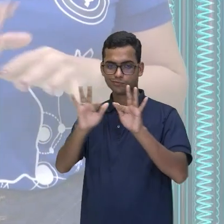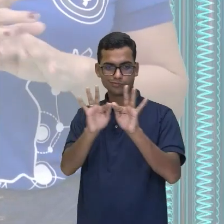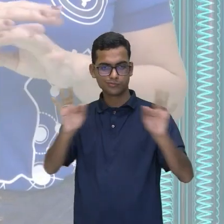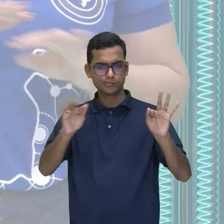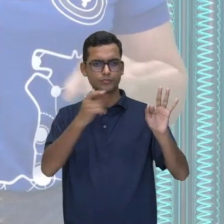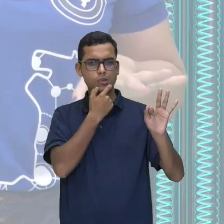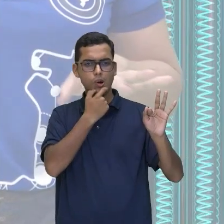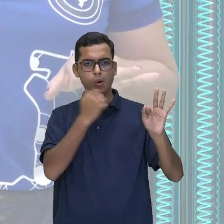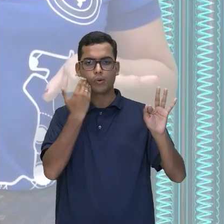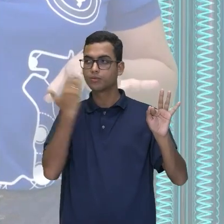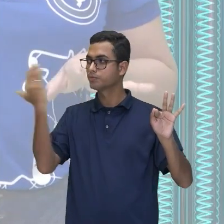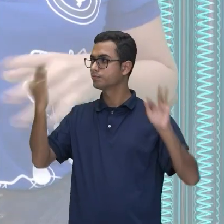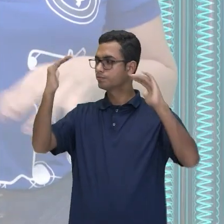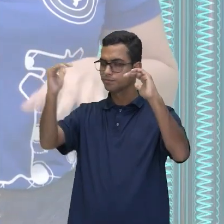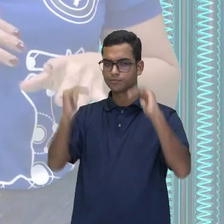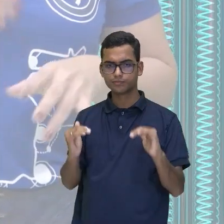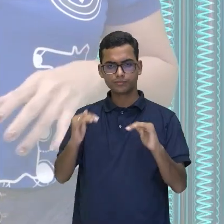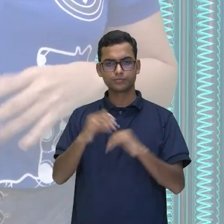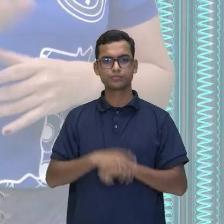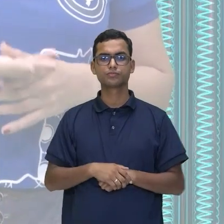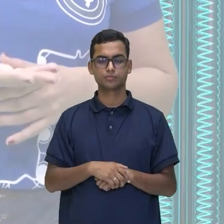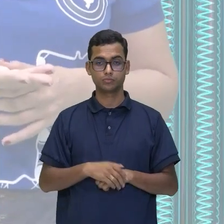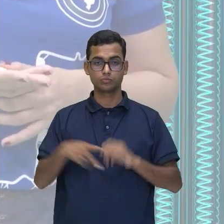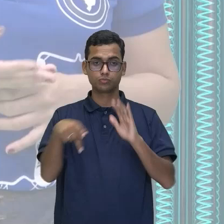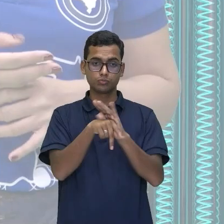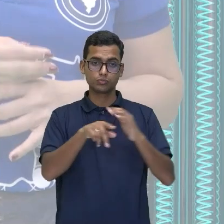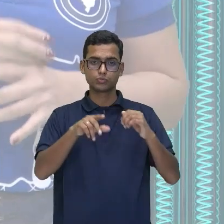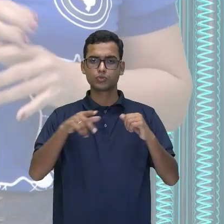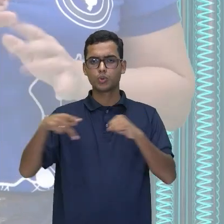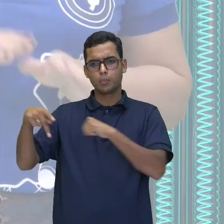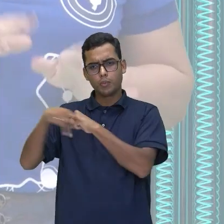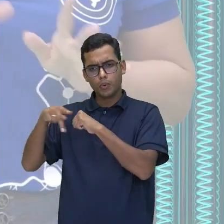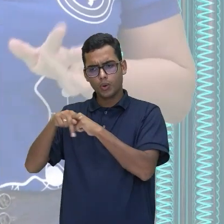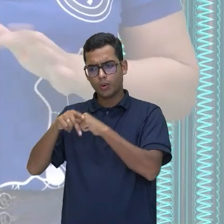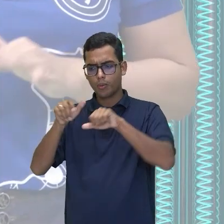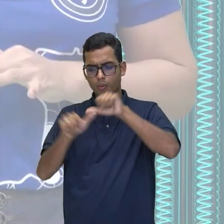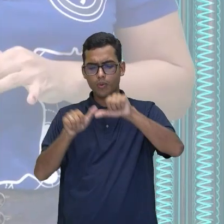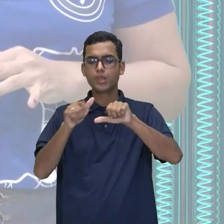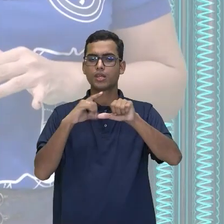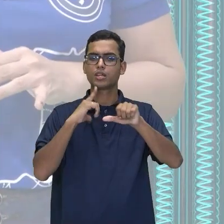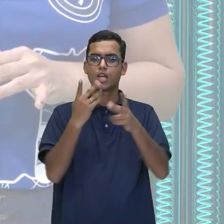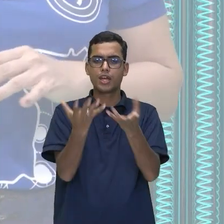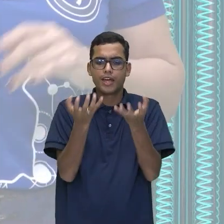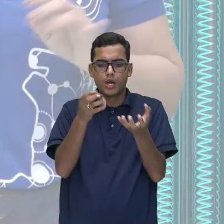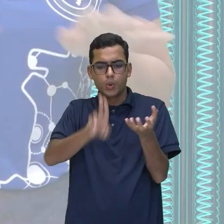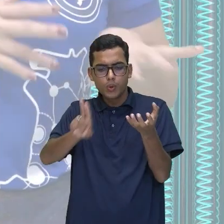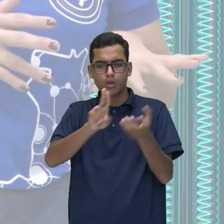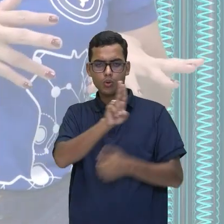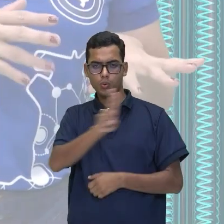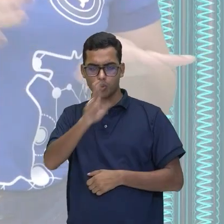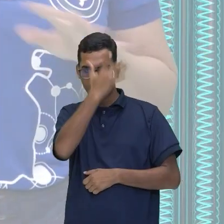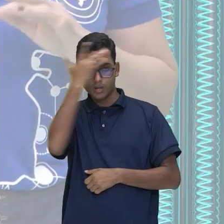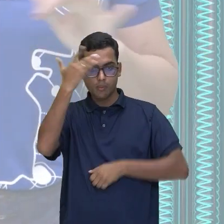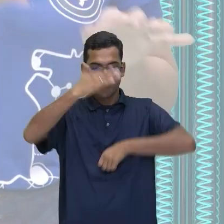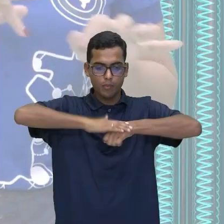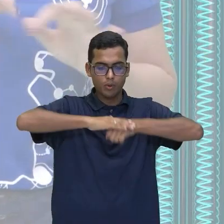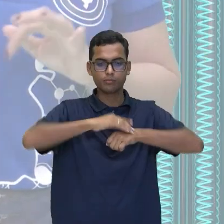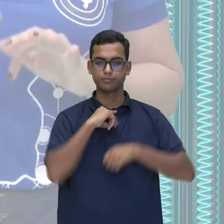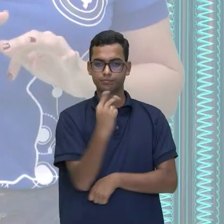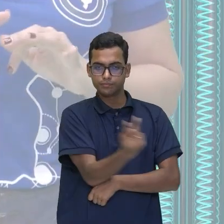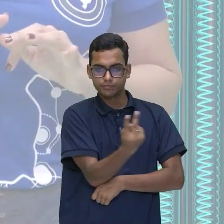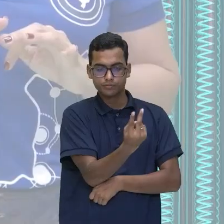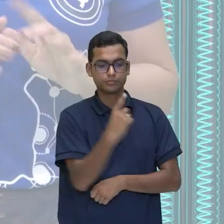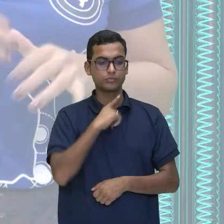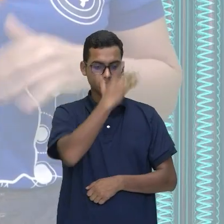como sujeito, mas eu não quero mais usar ele. Eu quero dizer o nome das pessoas. Então, eu posso citar o nome das pessoas e tira o they. Não pode